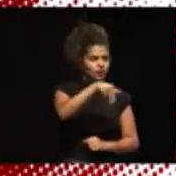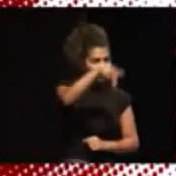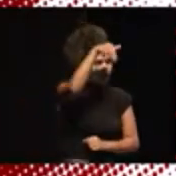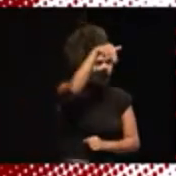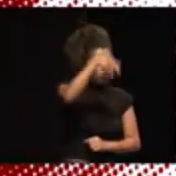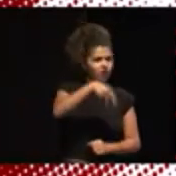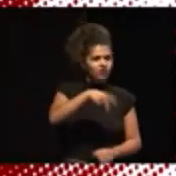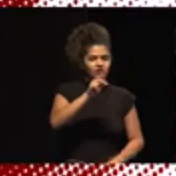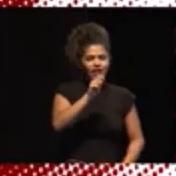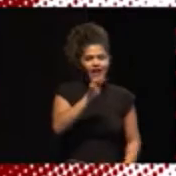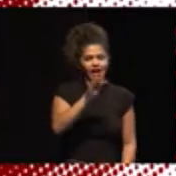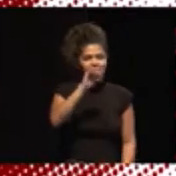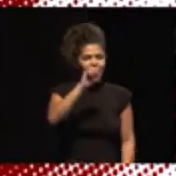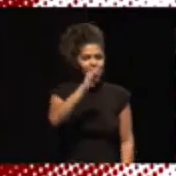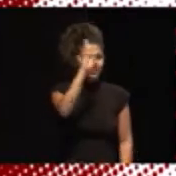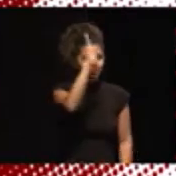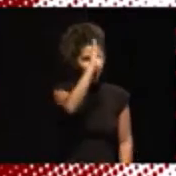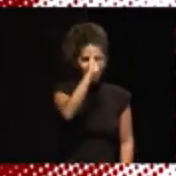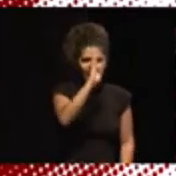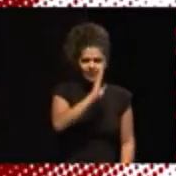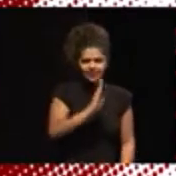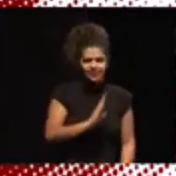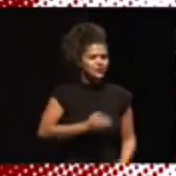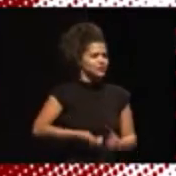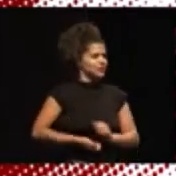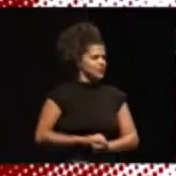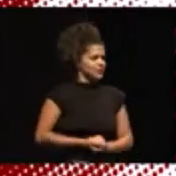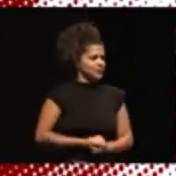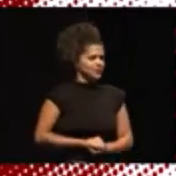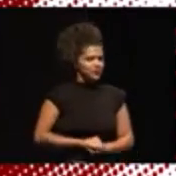Kátia Brasil, Amazônia Real.